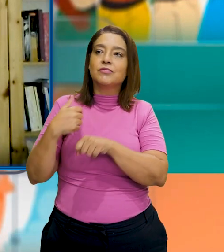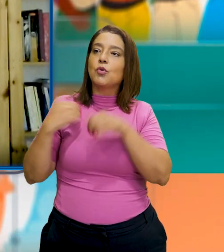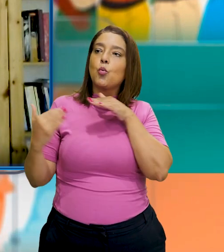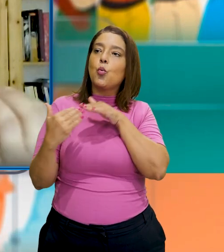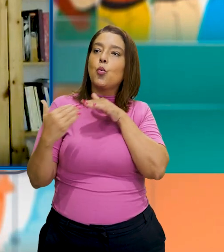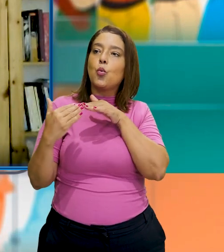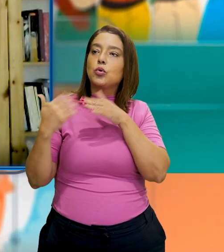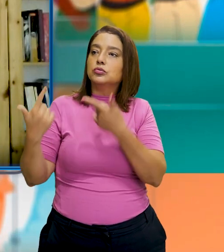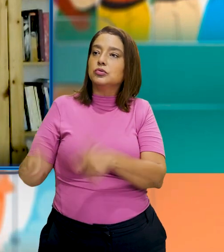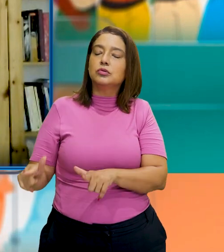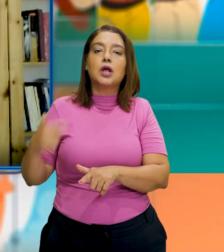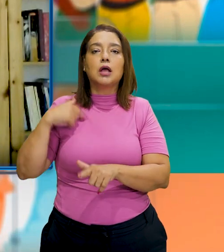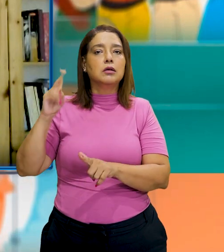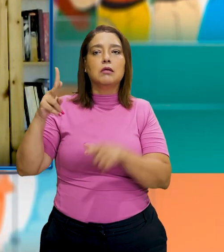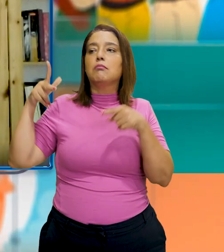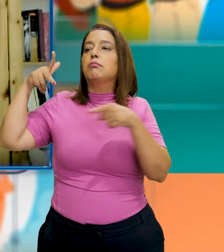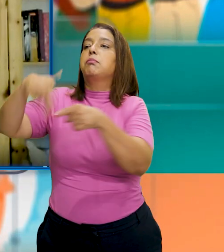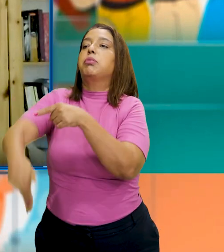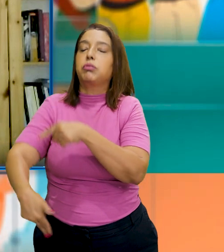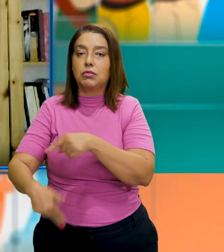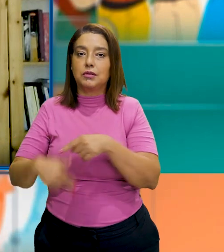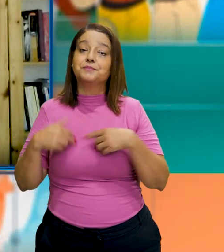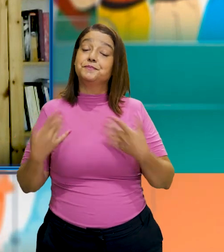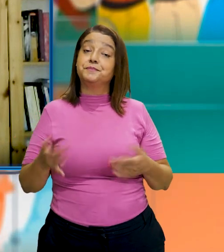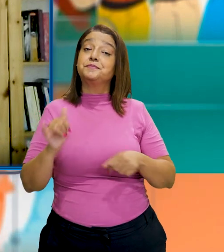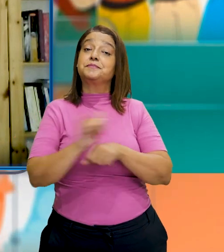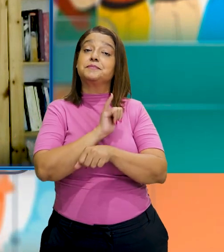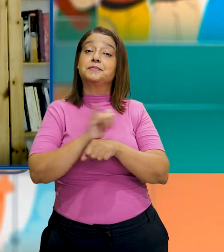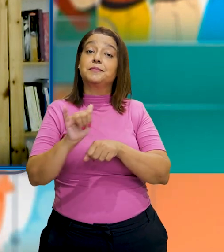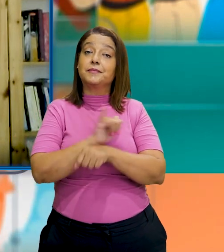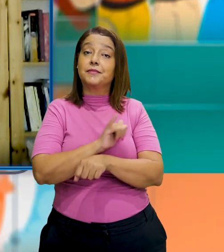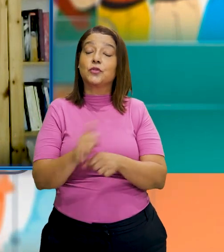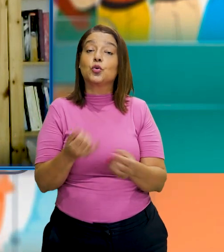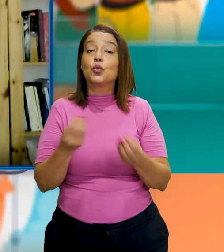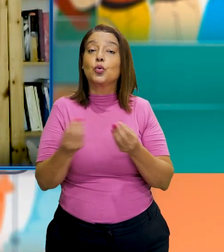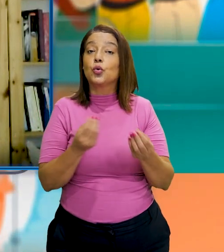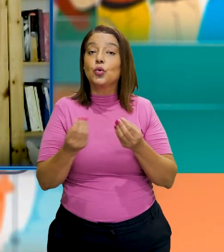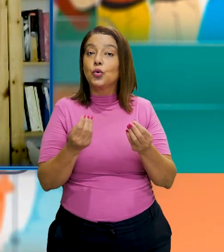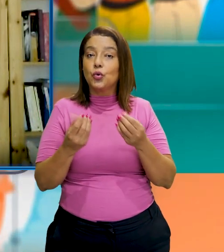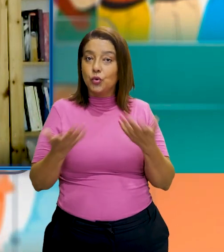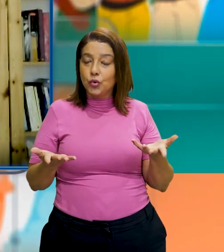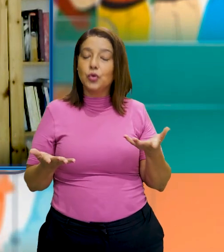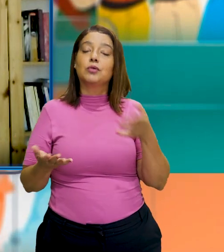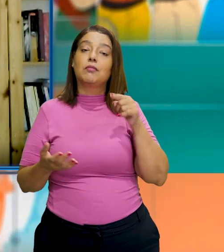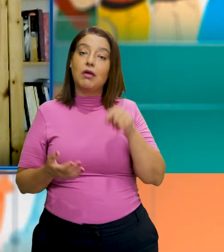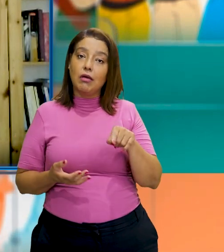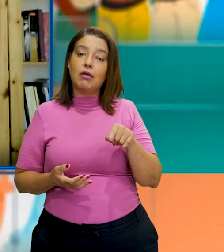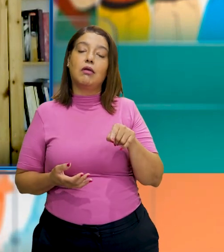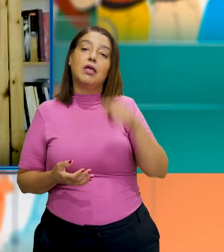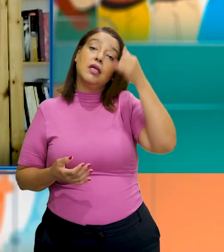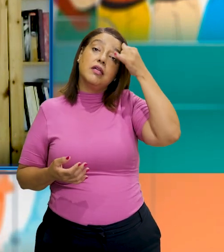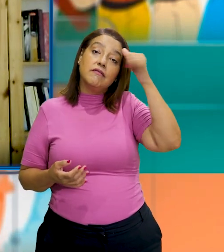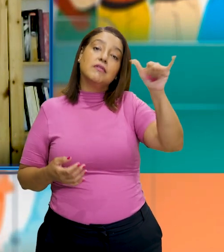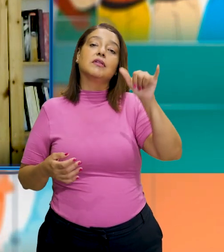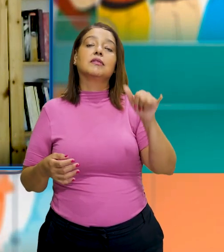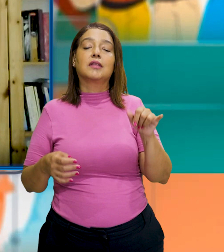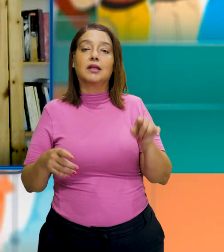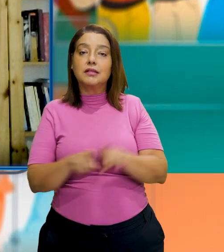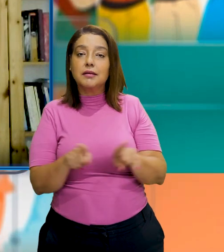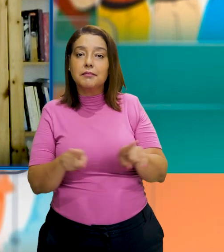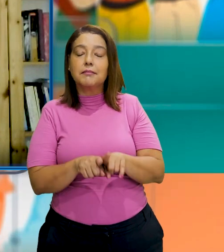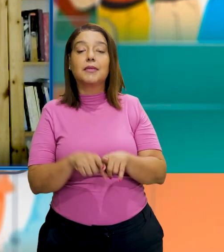concorda. Então, estratégia, né, para a gente lidar com o conflito e, de certa forma, até